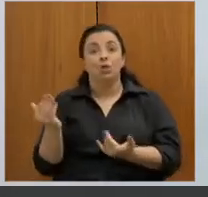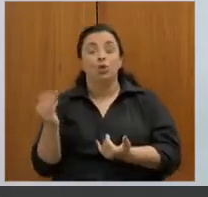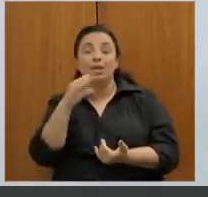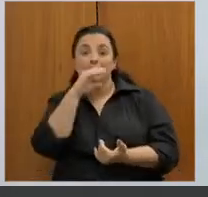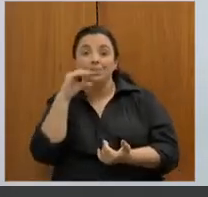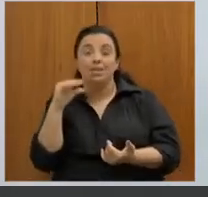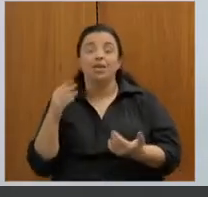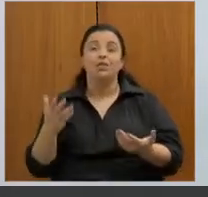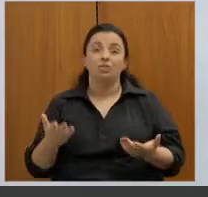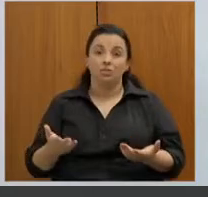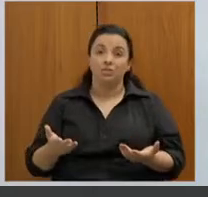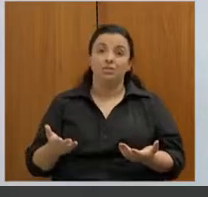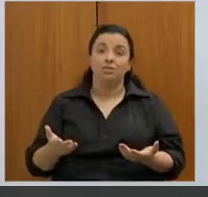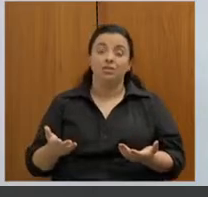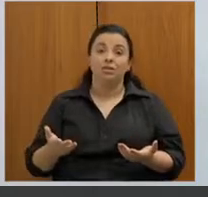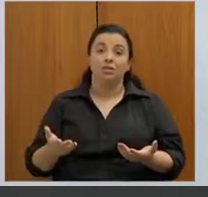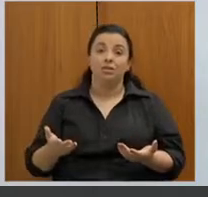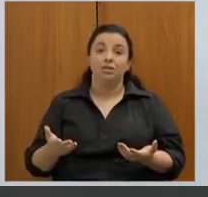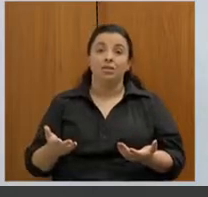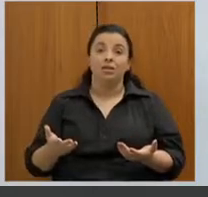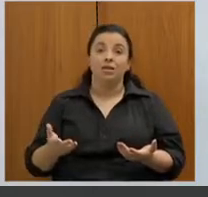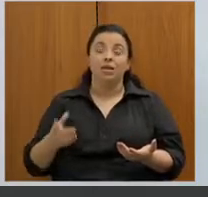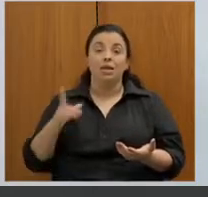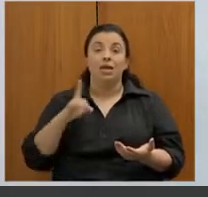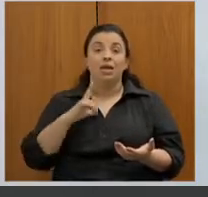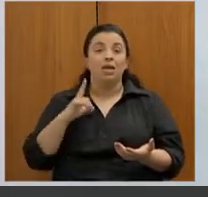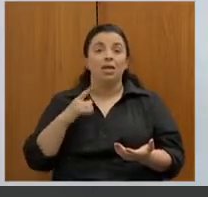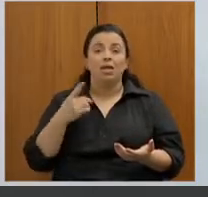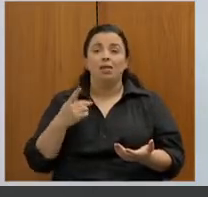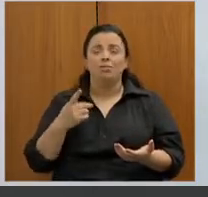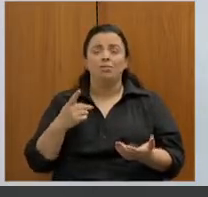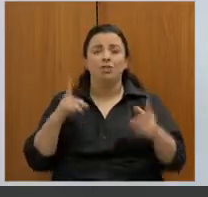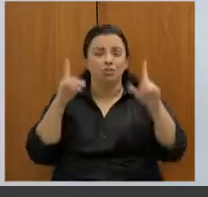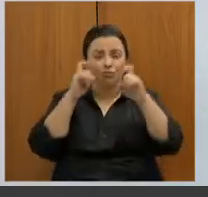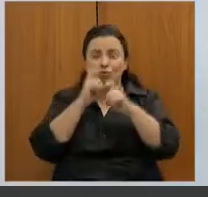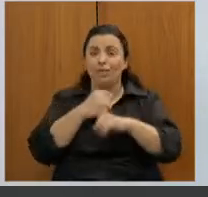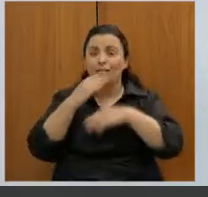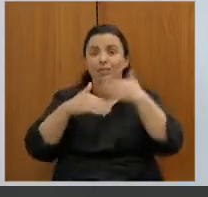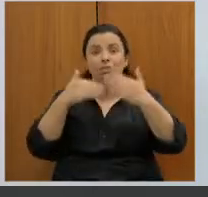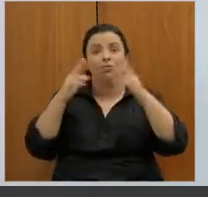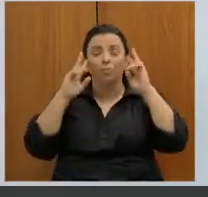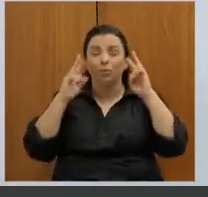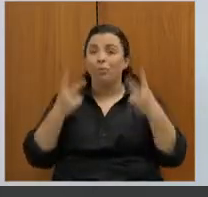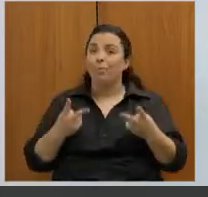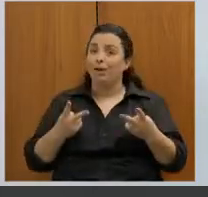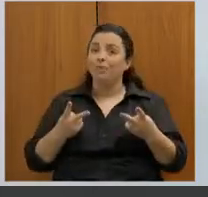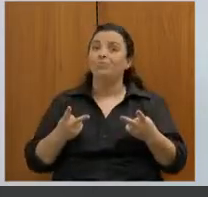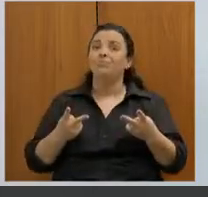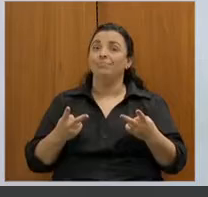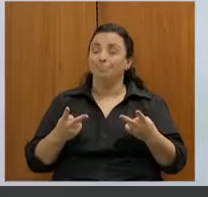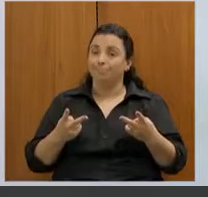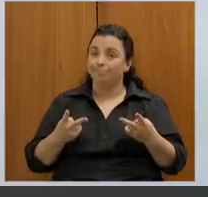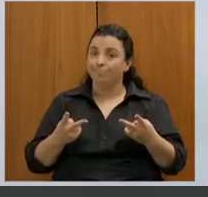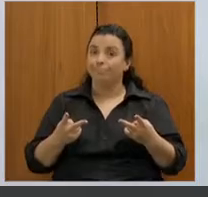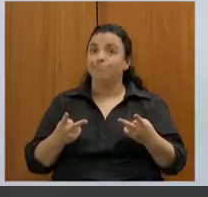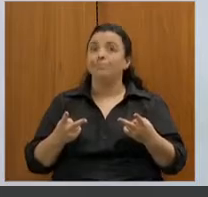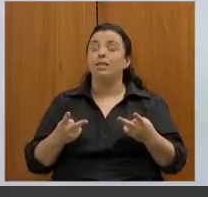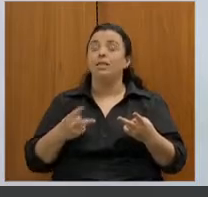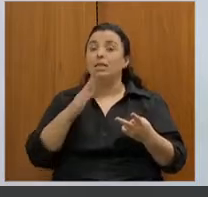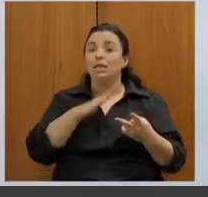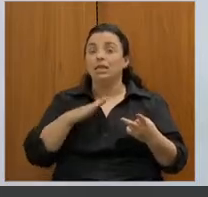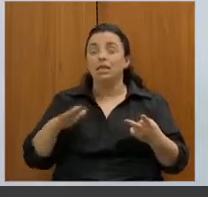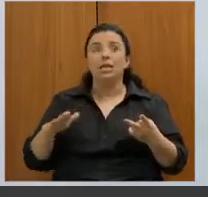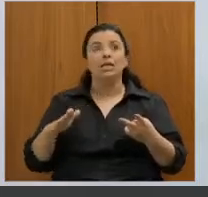condição peculiar de desenvolvimento humano outra vulnerabilidade é crianças e